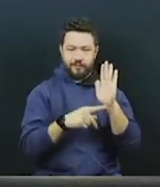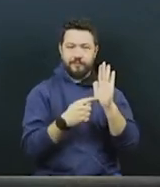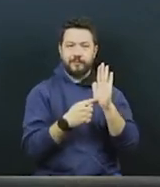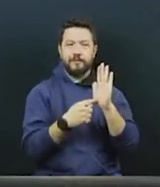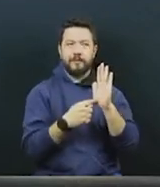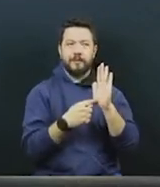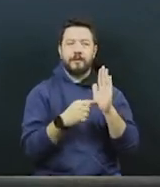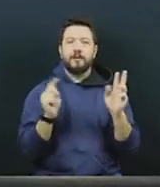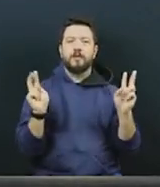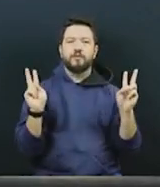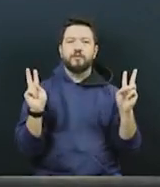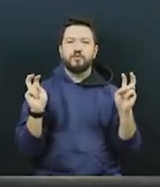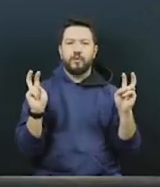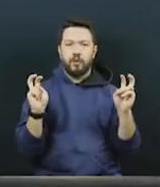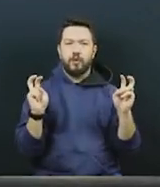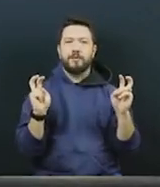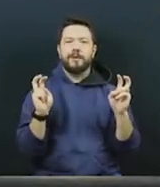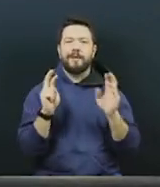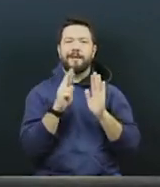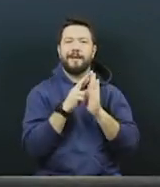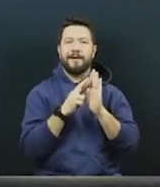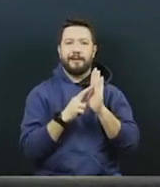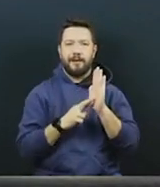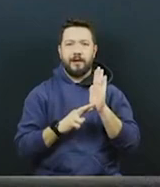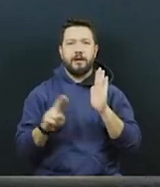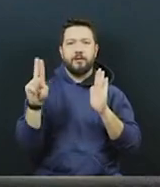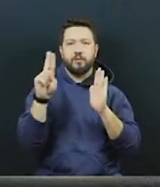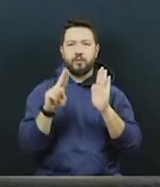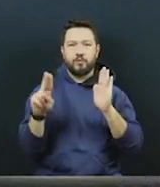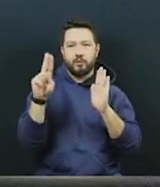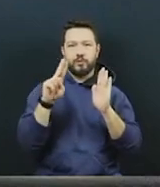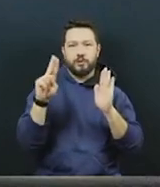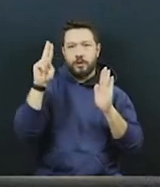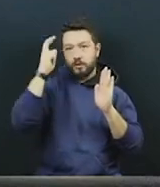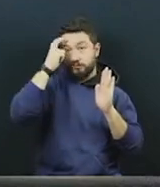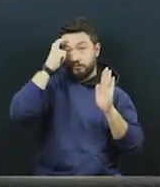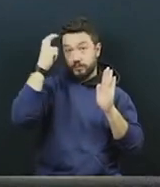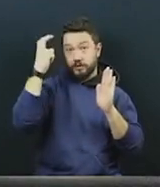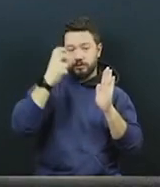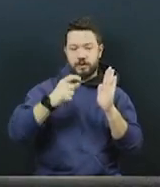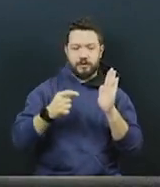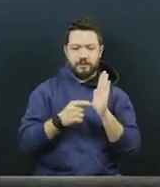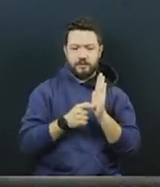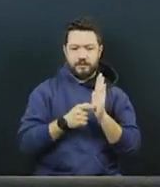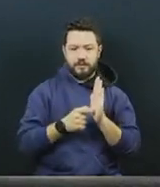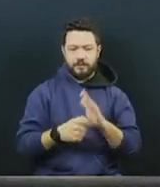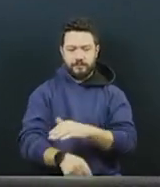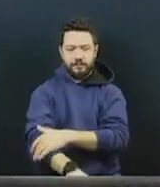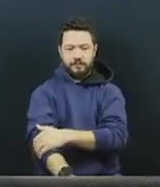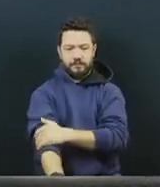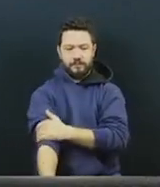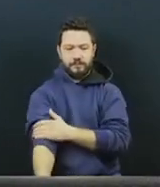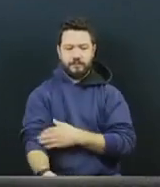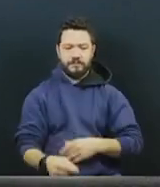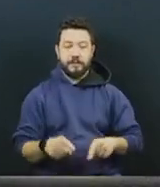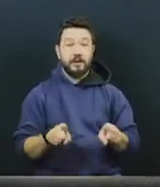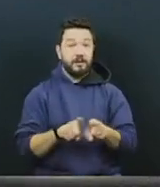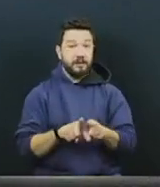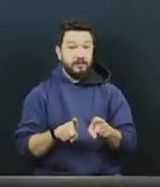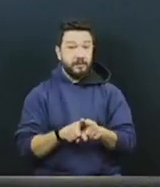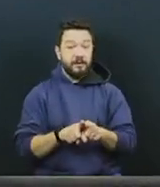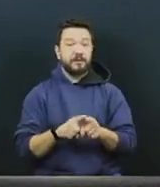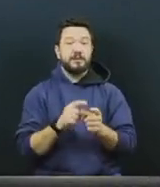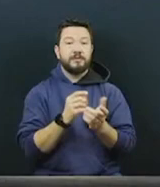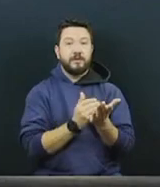princípios, diretrizes para a utilização da inteligência artificial na gestão pública, e tendo em vista que essa lei entra em vigor apenas no dia